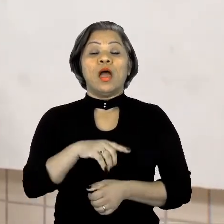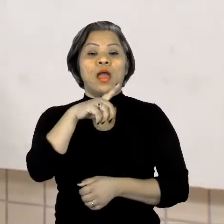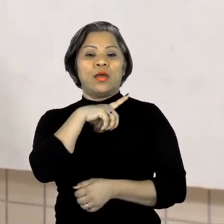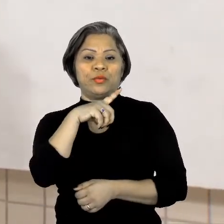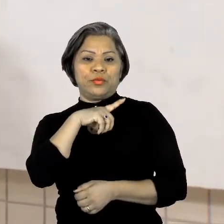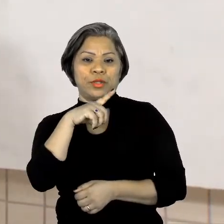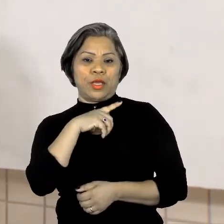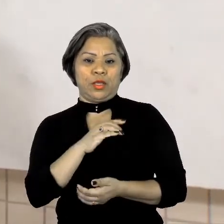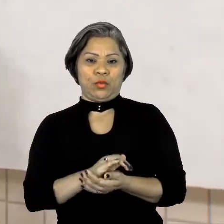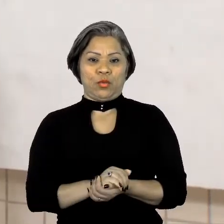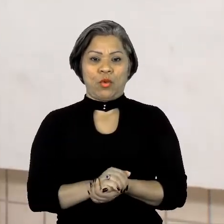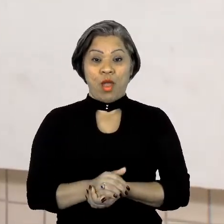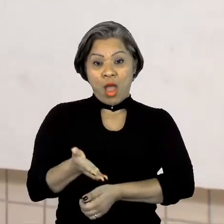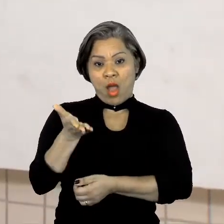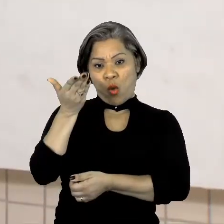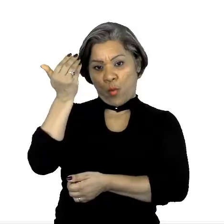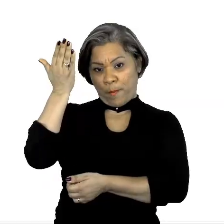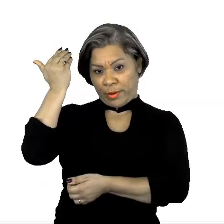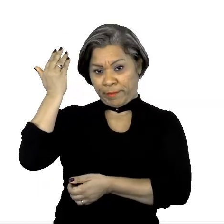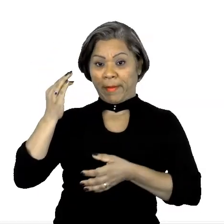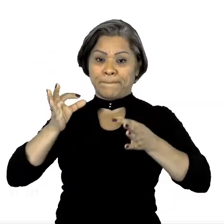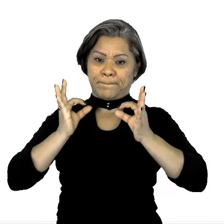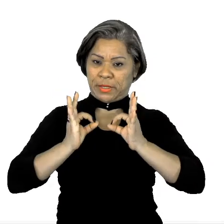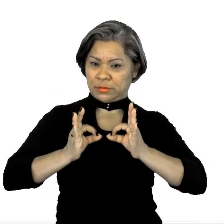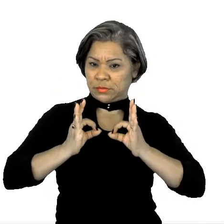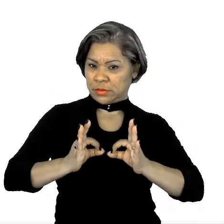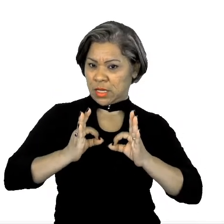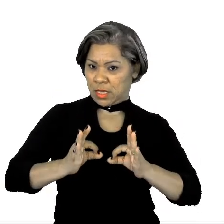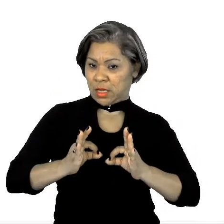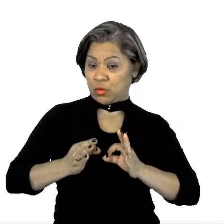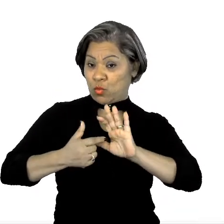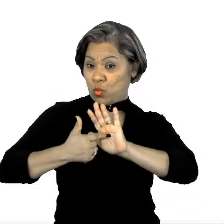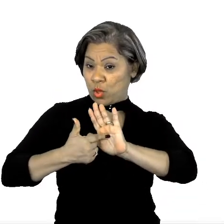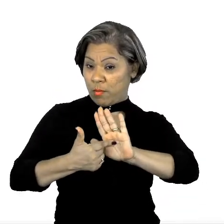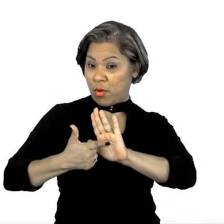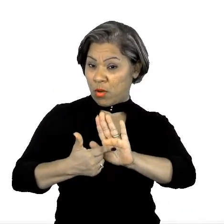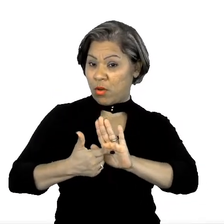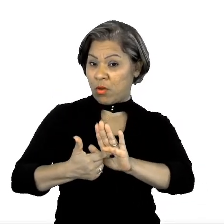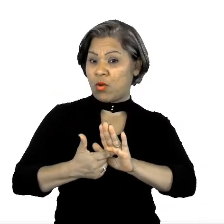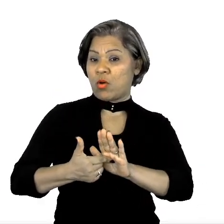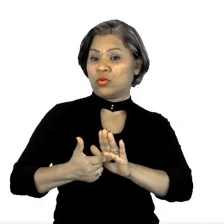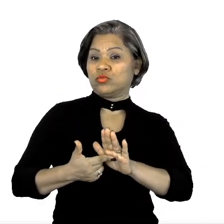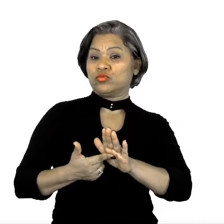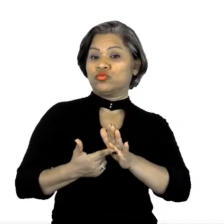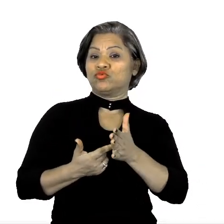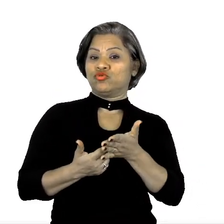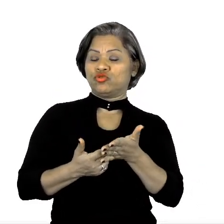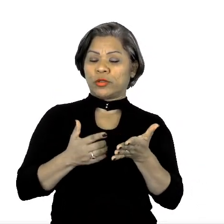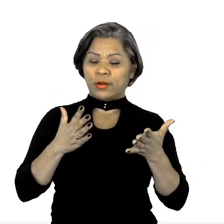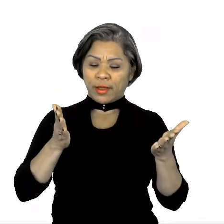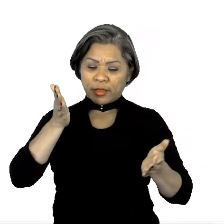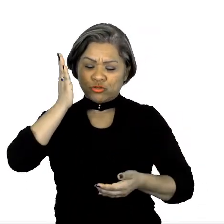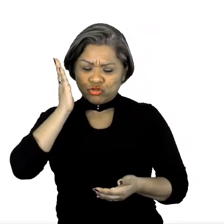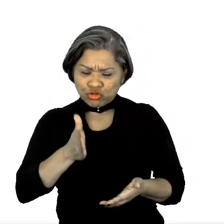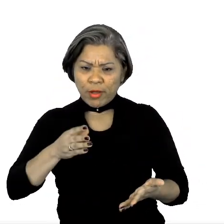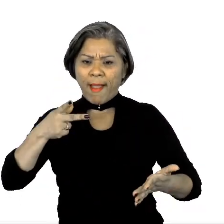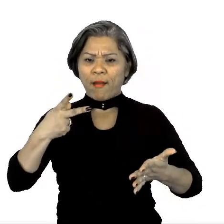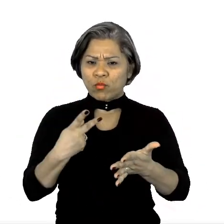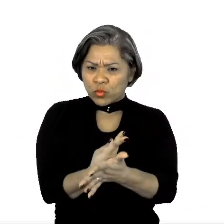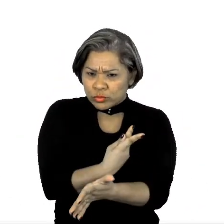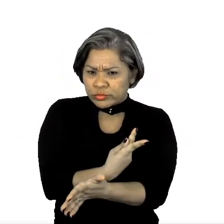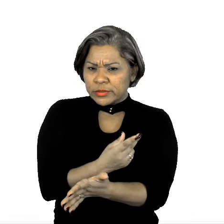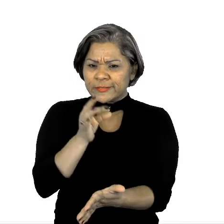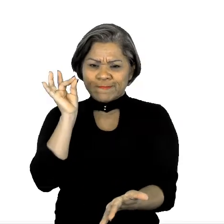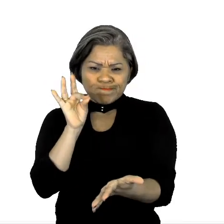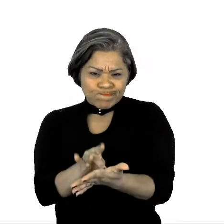perfeito, exprime um fato completamente realizado, ele já aconteceu,